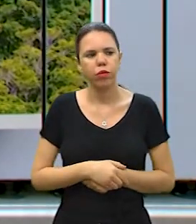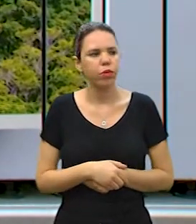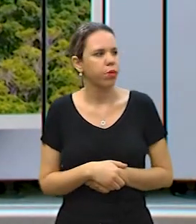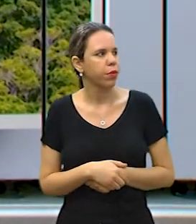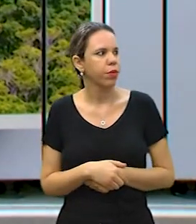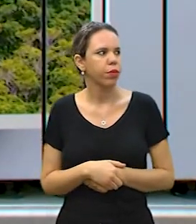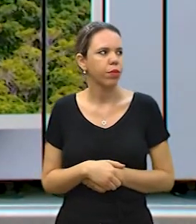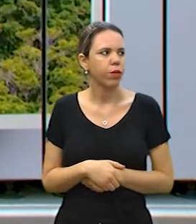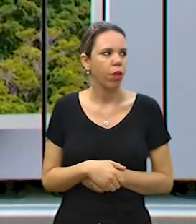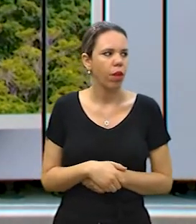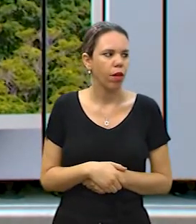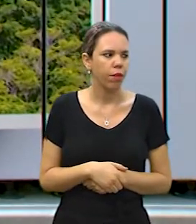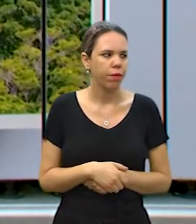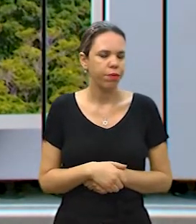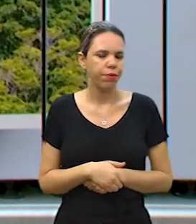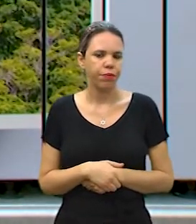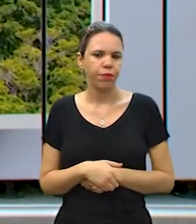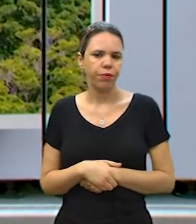o